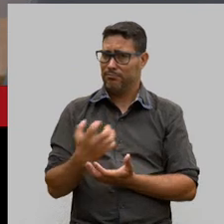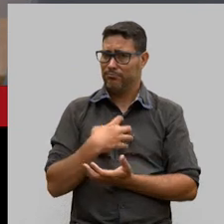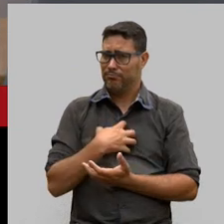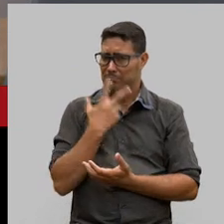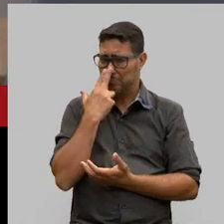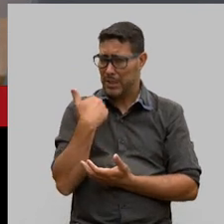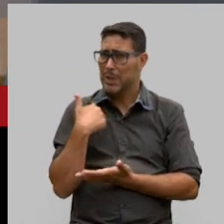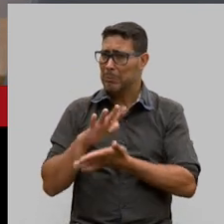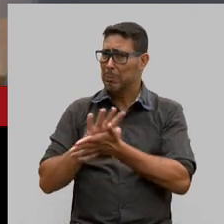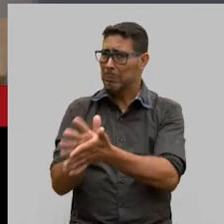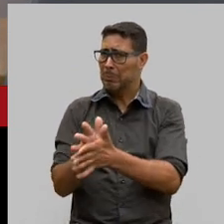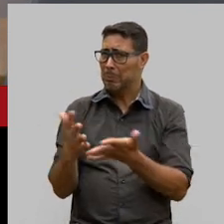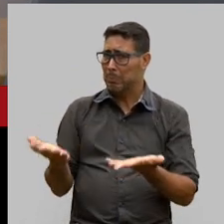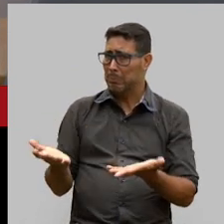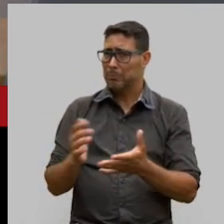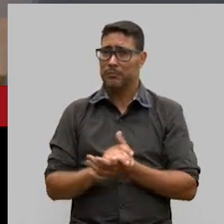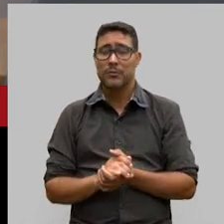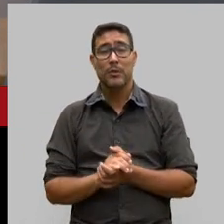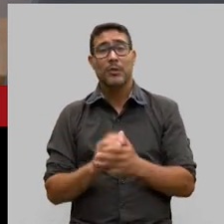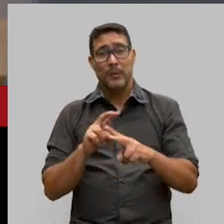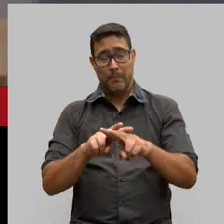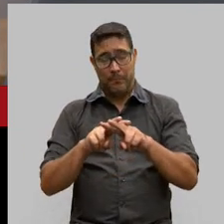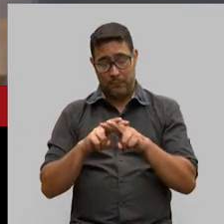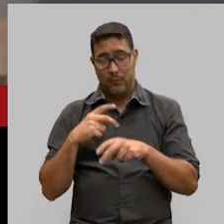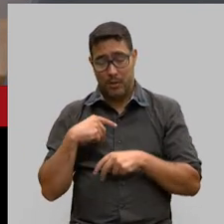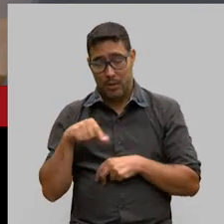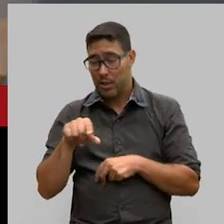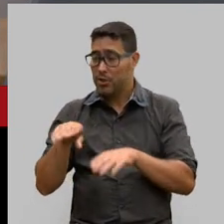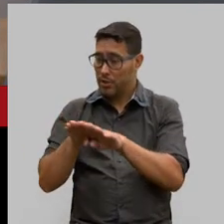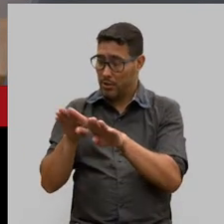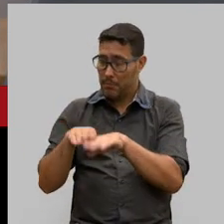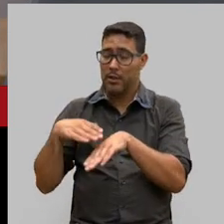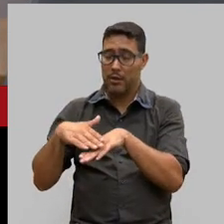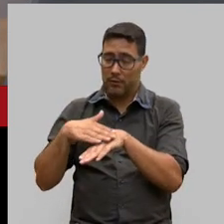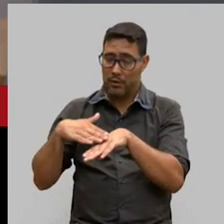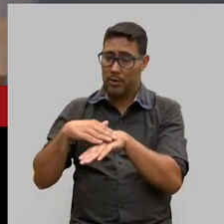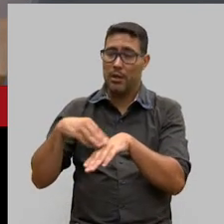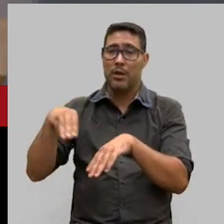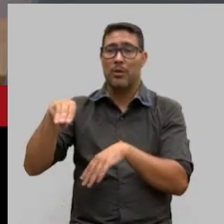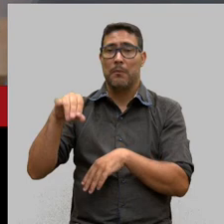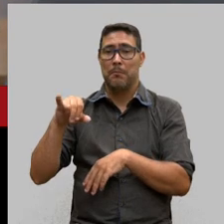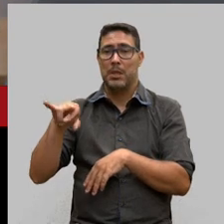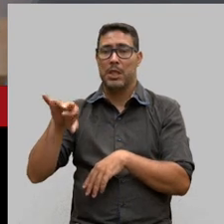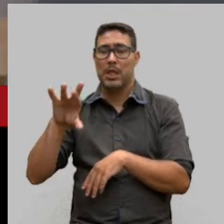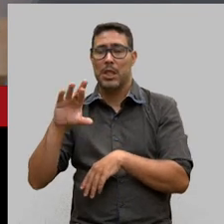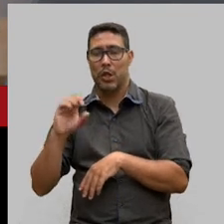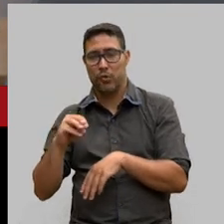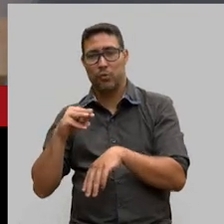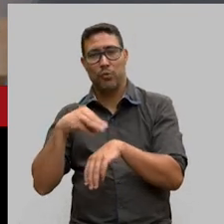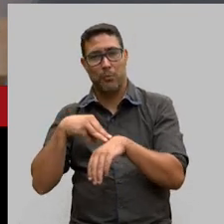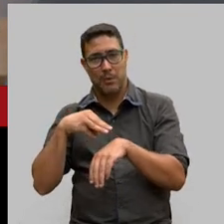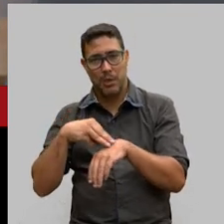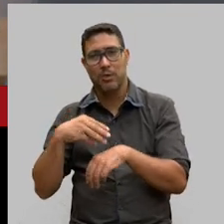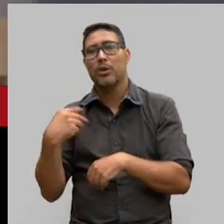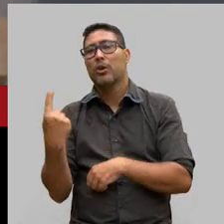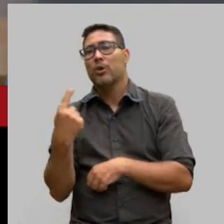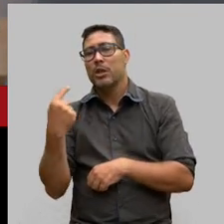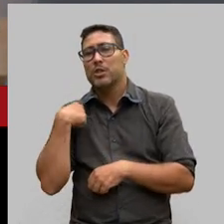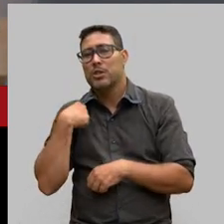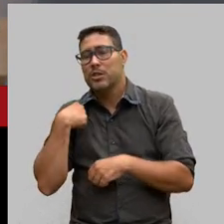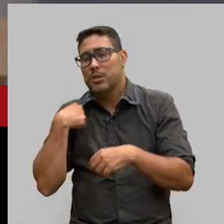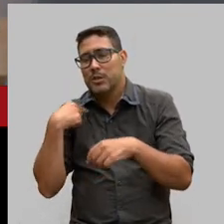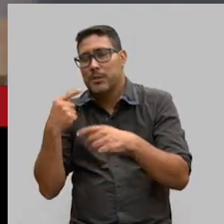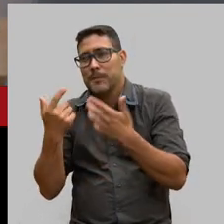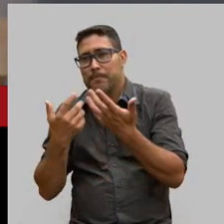né então nessa perspectiva nós estamos trabalhando com o ministro e a grande eh expectativa Cristiano é que também as